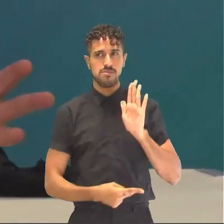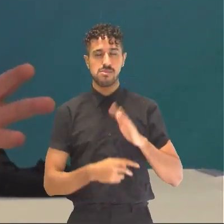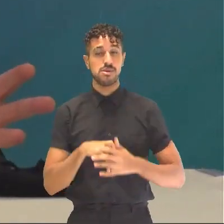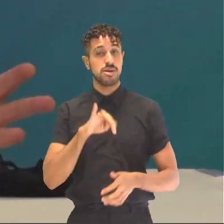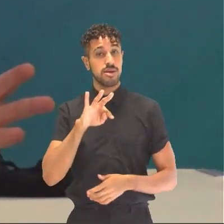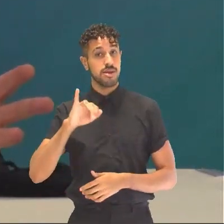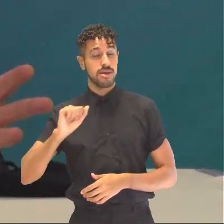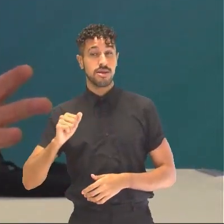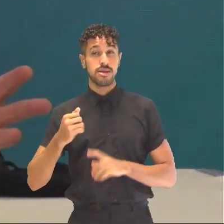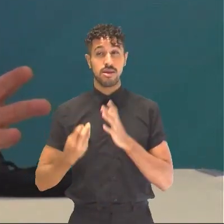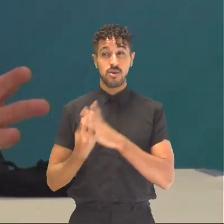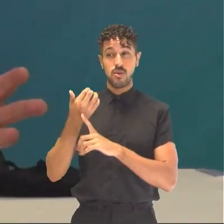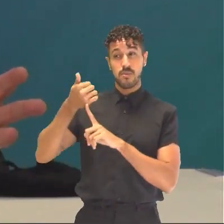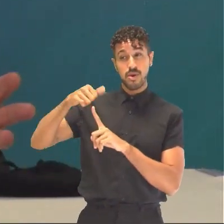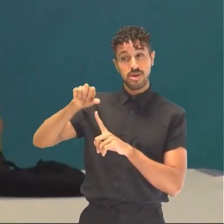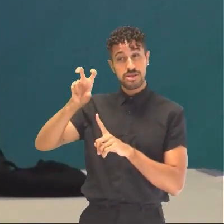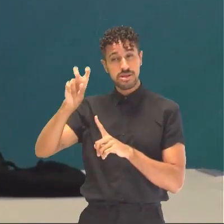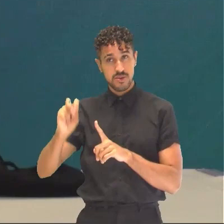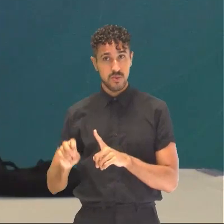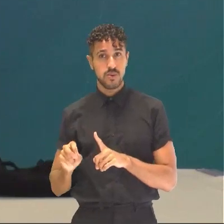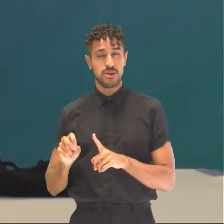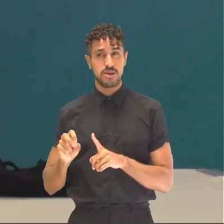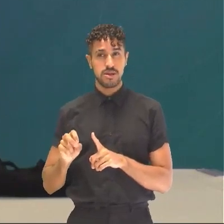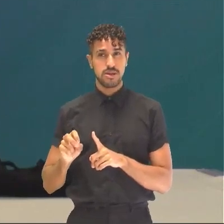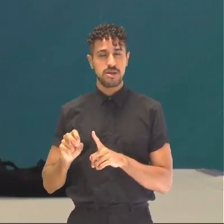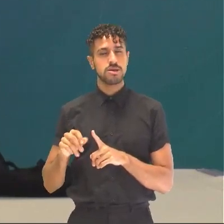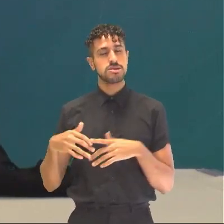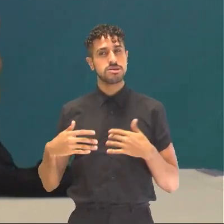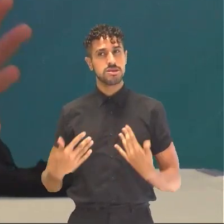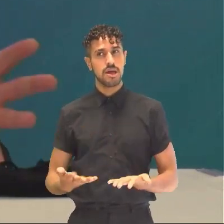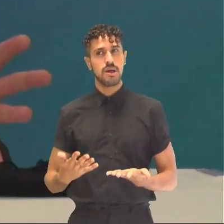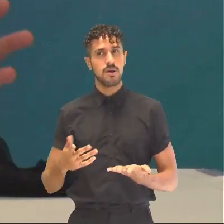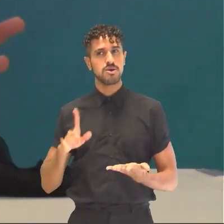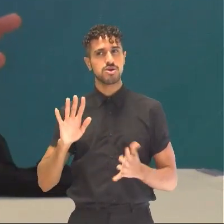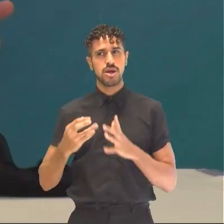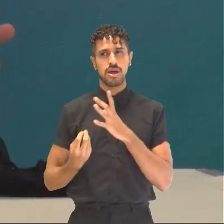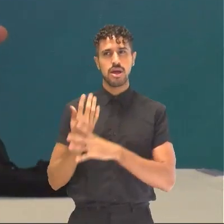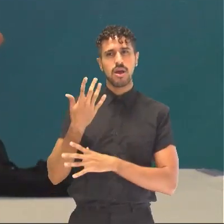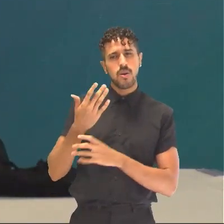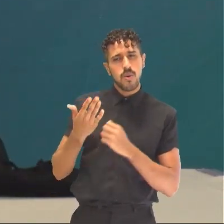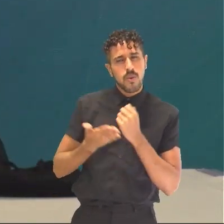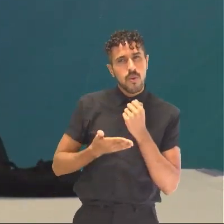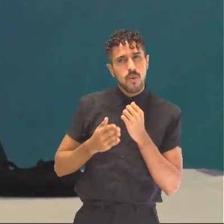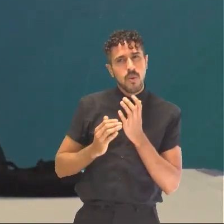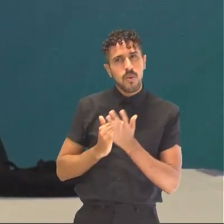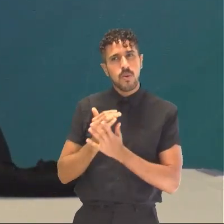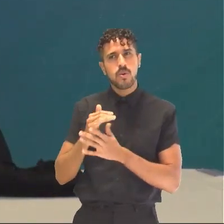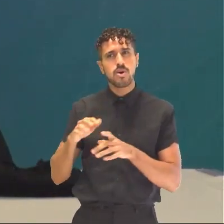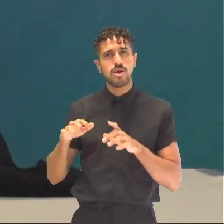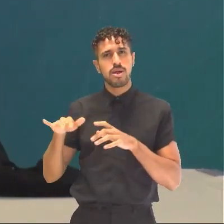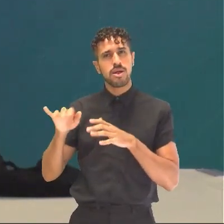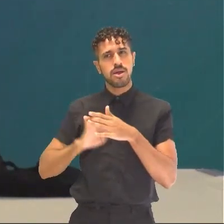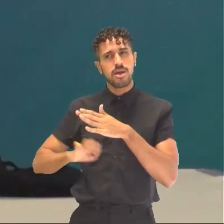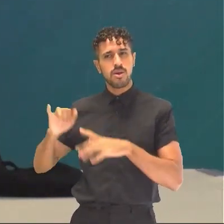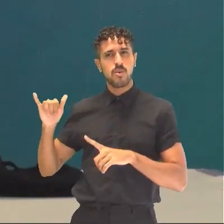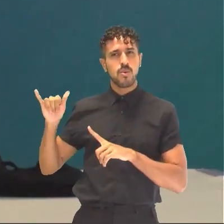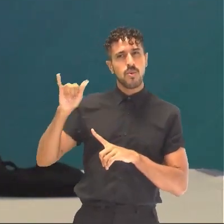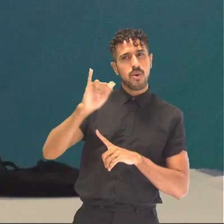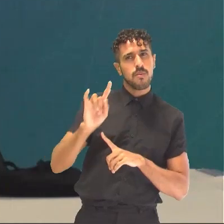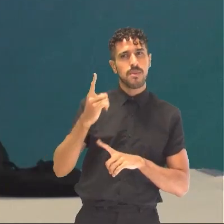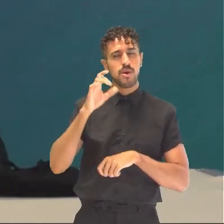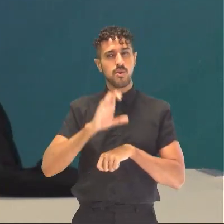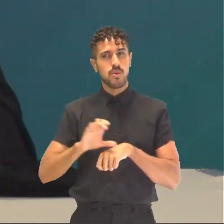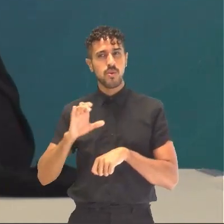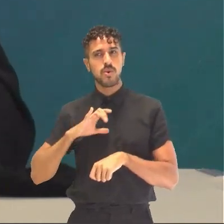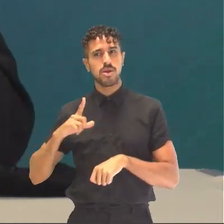O ITER é de 1950, então, portanto, ele foi criado inicialmente com a engenharia aeronáutica, é o primeiro curso que o ITER teve em